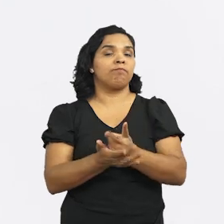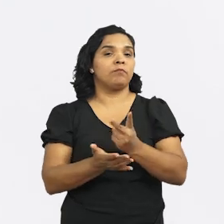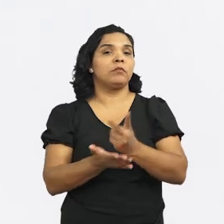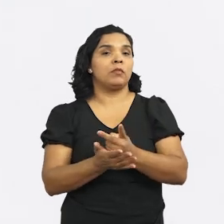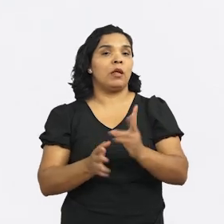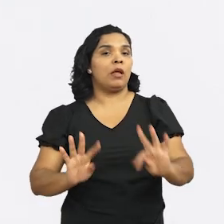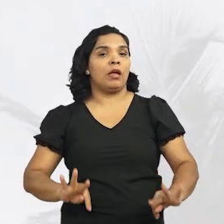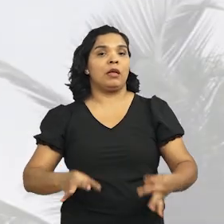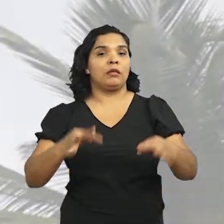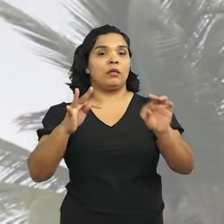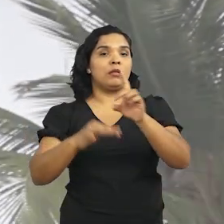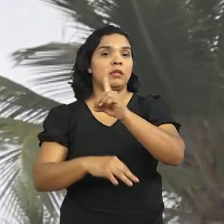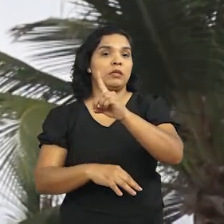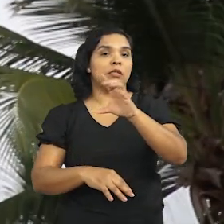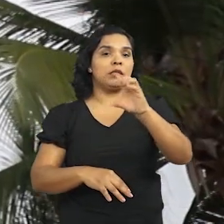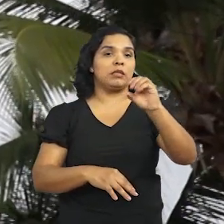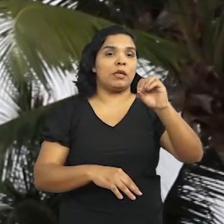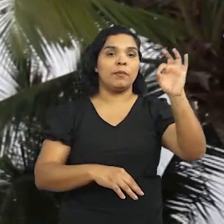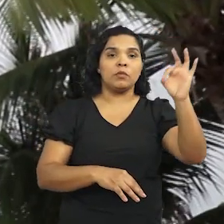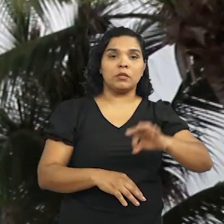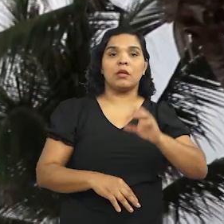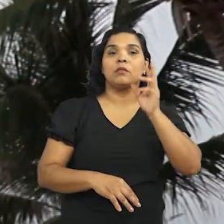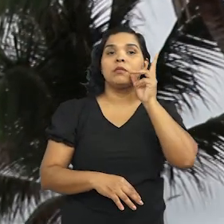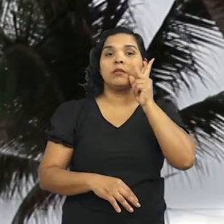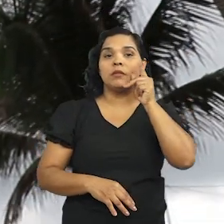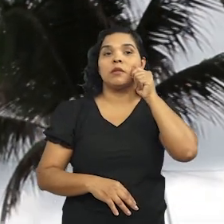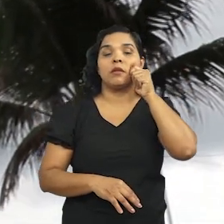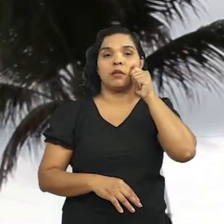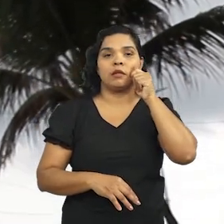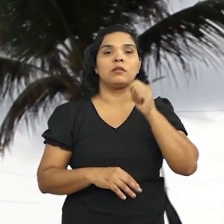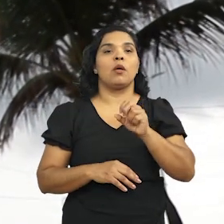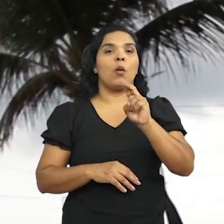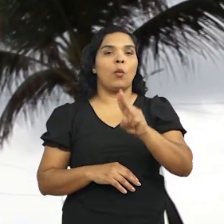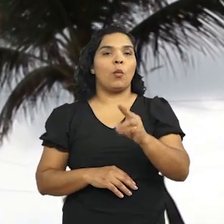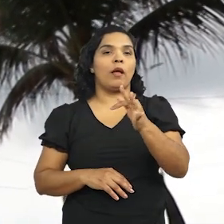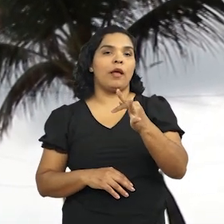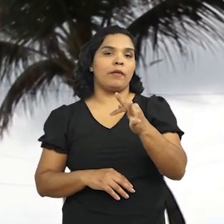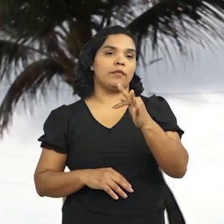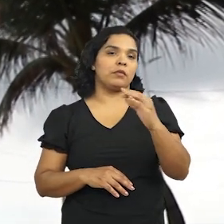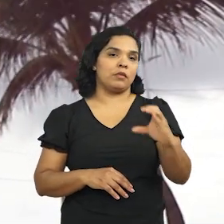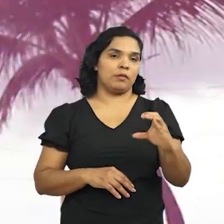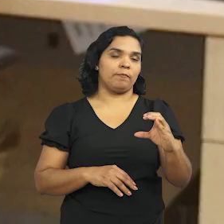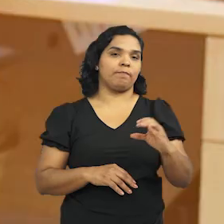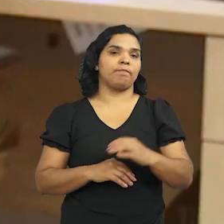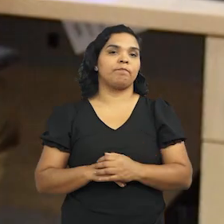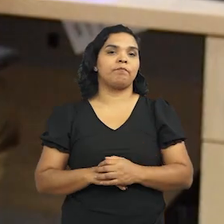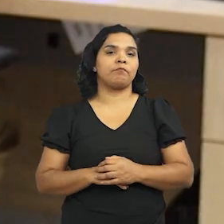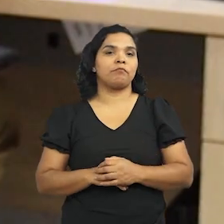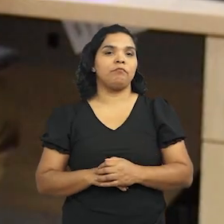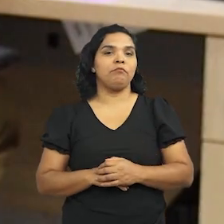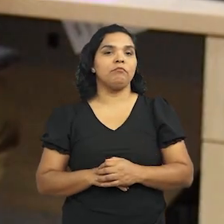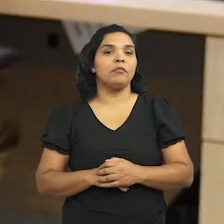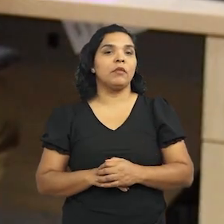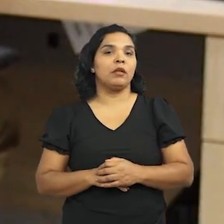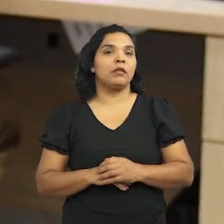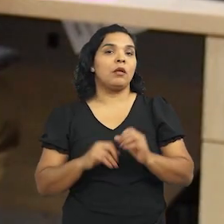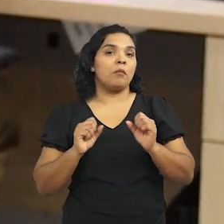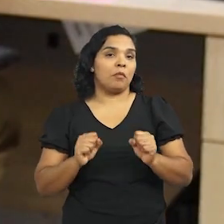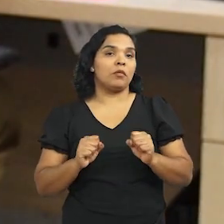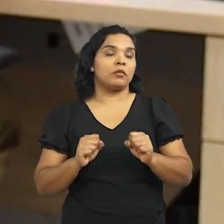todo. Uma tecnologia 100% cearense, 100% UFC.